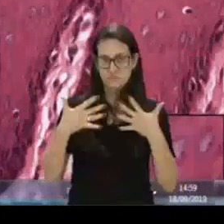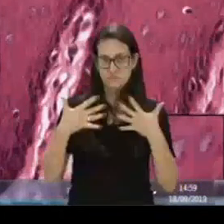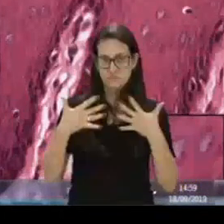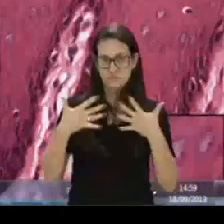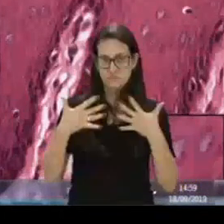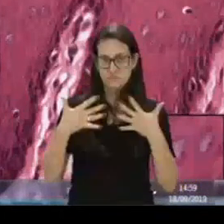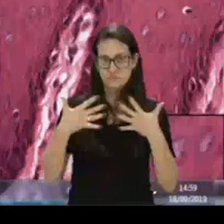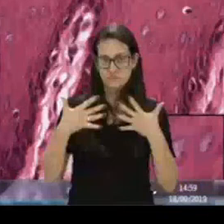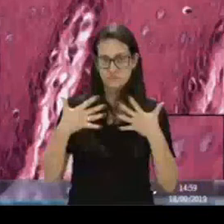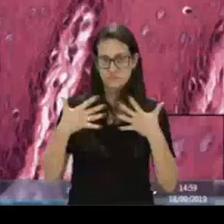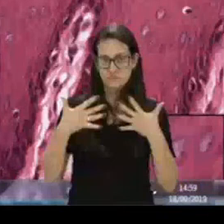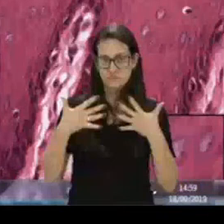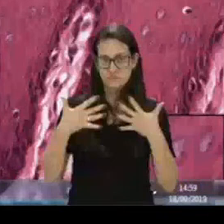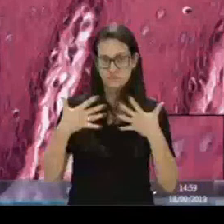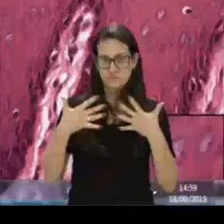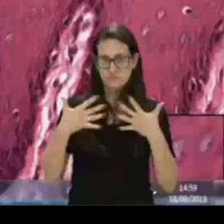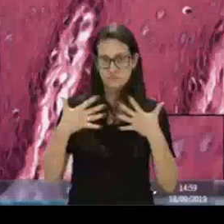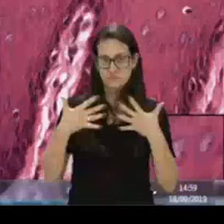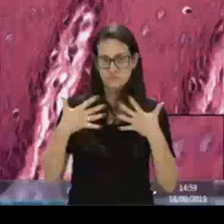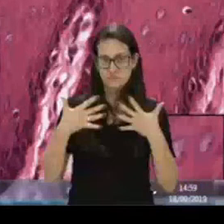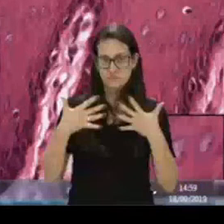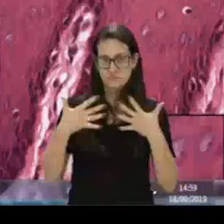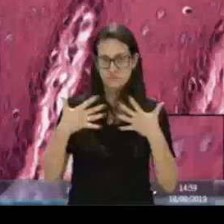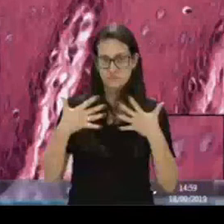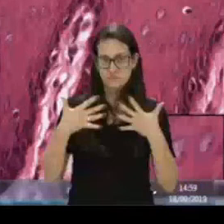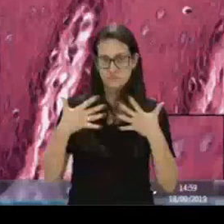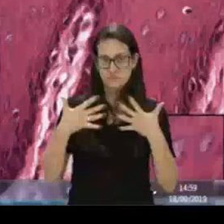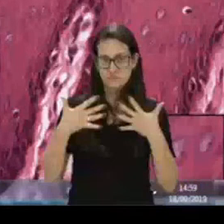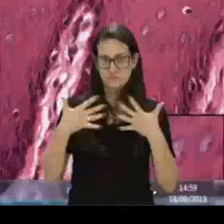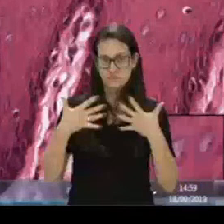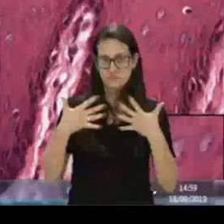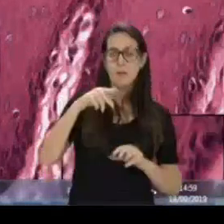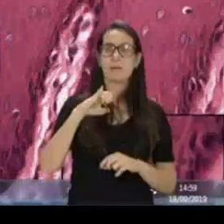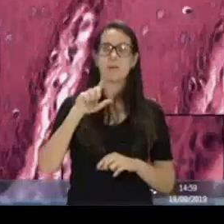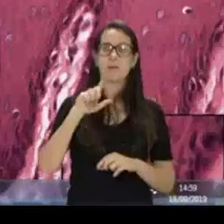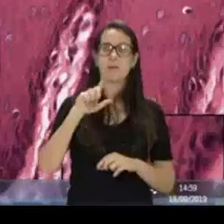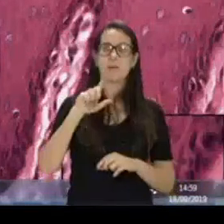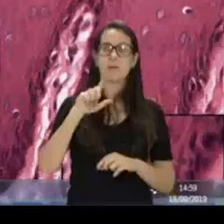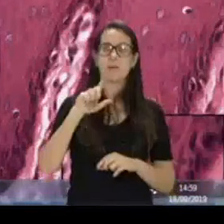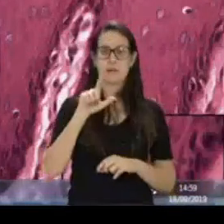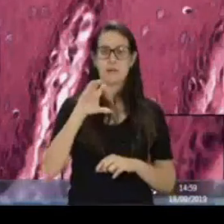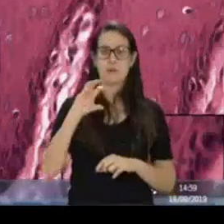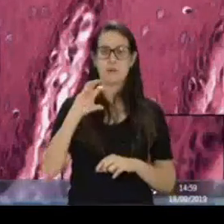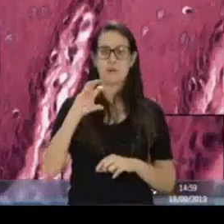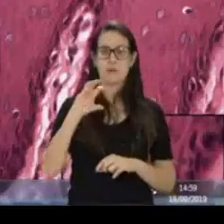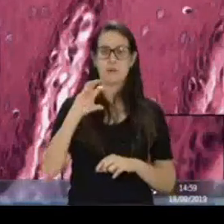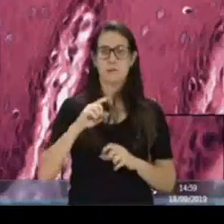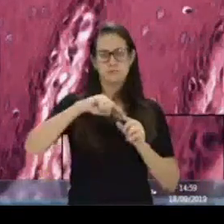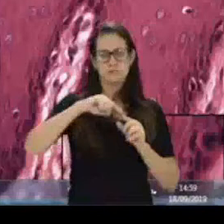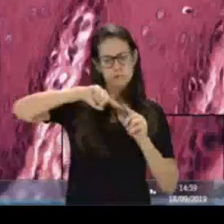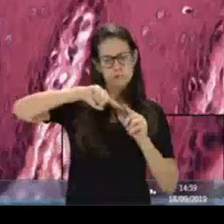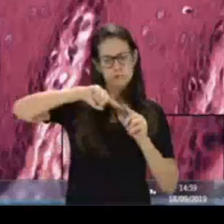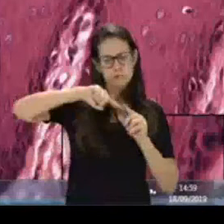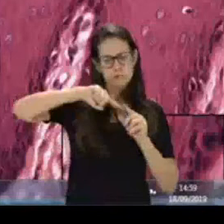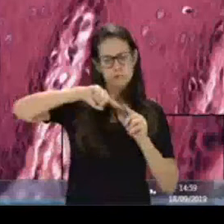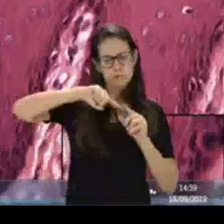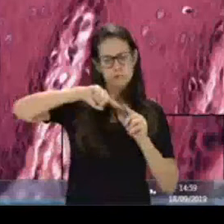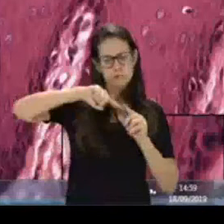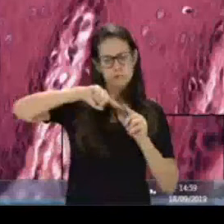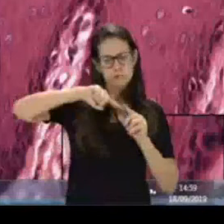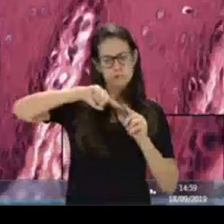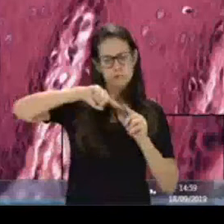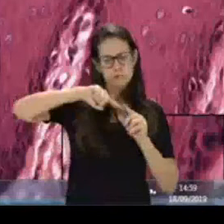diferentes formatos. Então, ele é um epitélio estratificado. Então, quando nós falamos de epitélio estratificado,